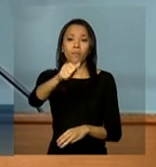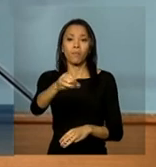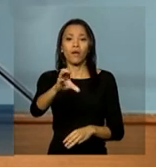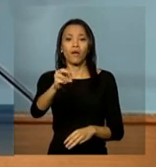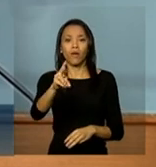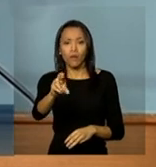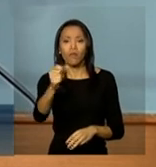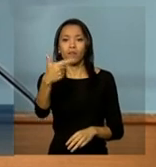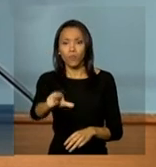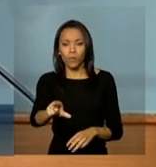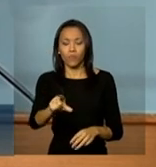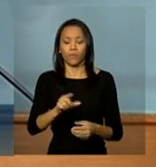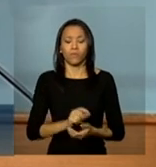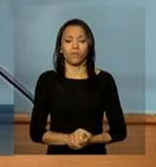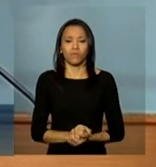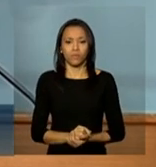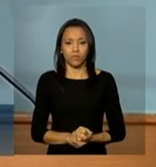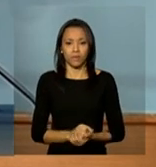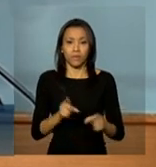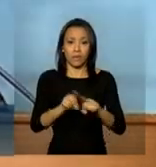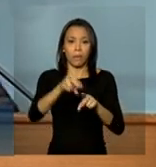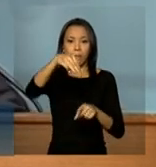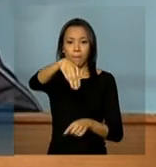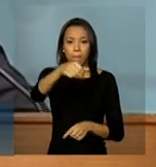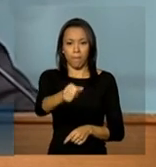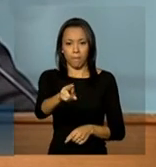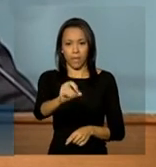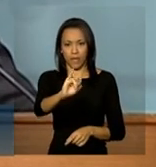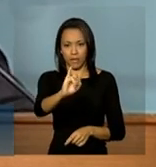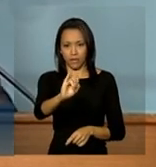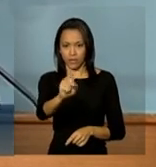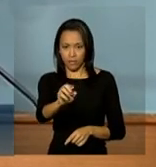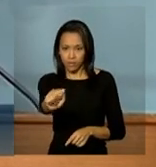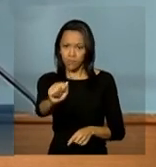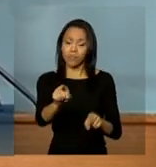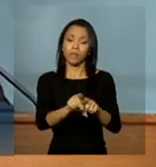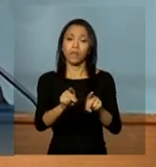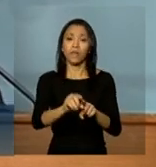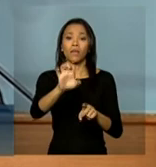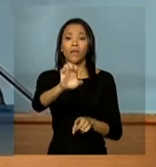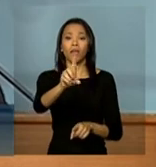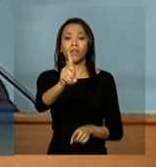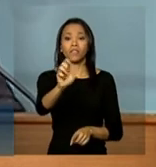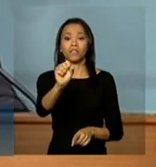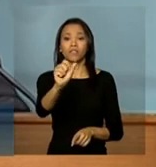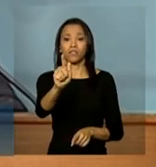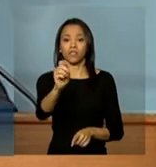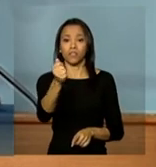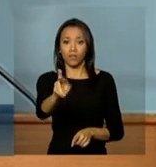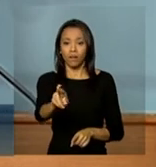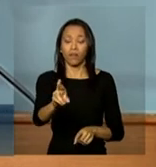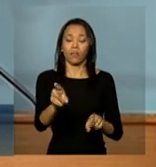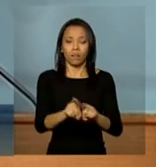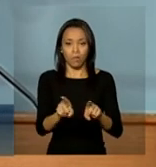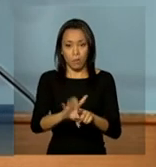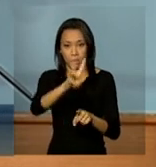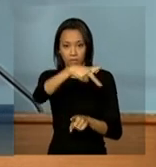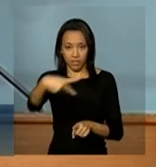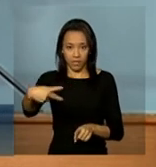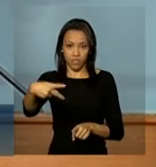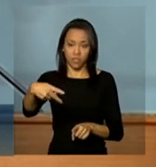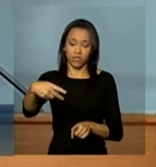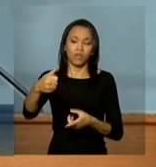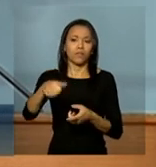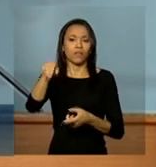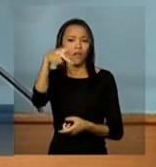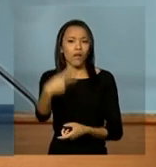Altemir Tortelli, Marisa Fórmulo e Edgar Preto. Saúdo o presidente da Fundação Universidade de